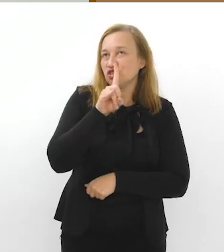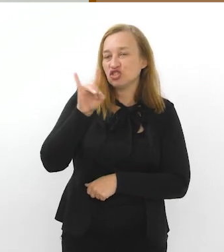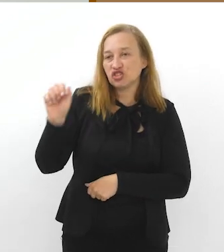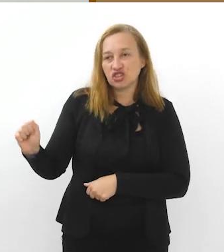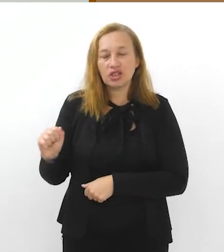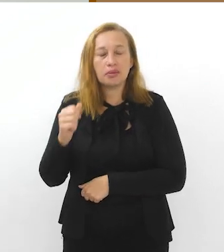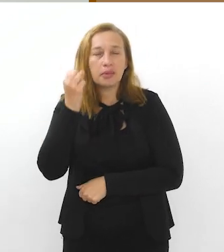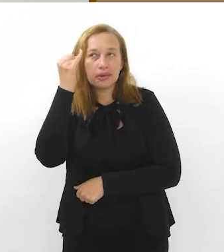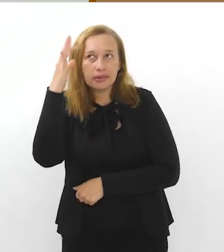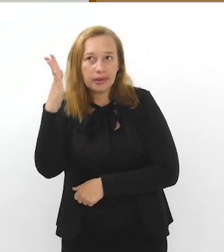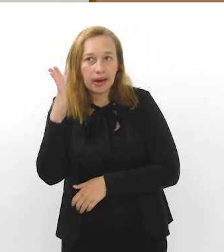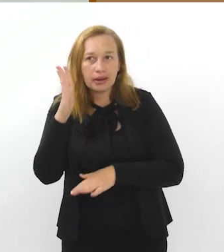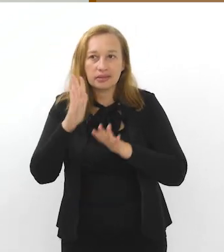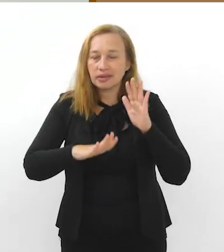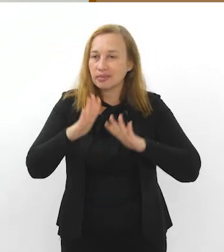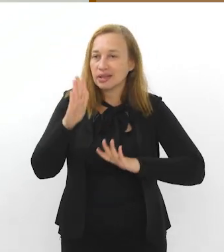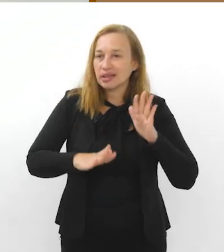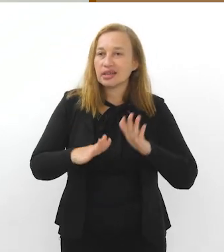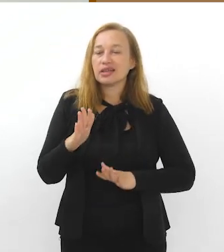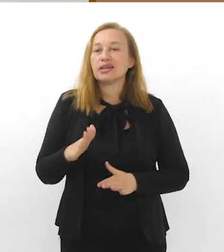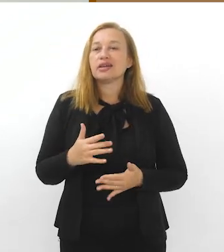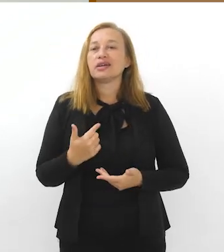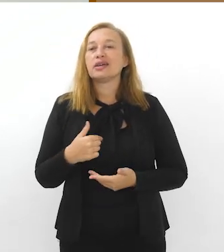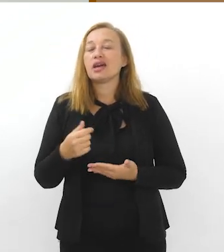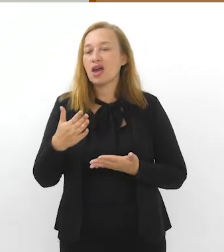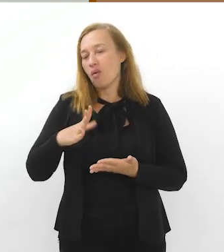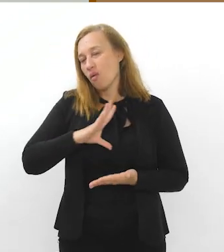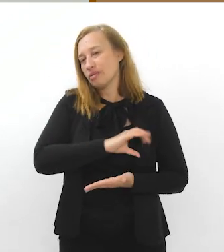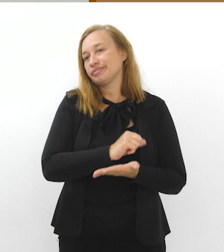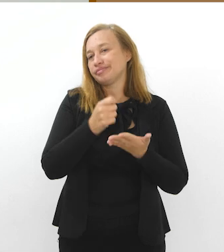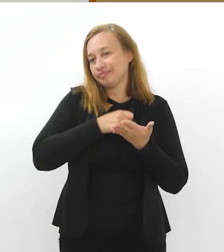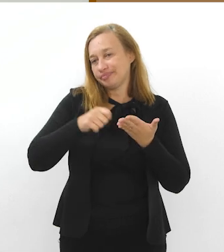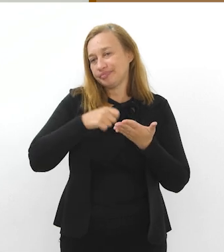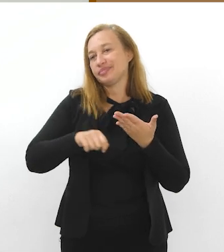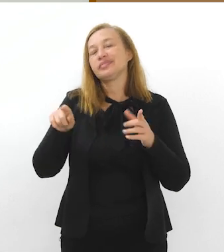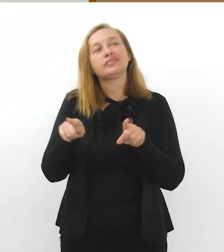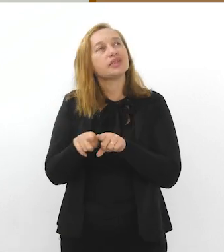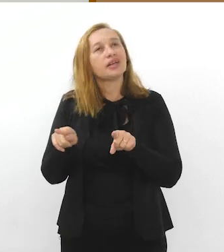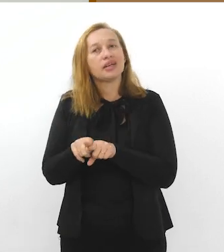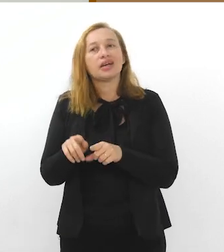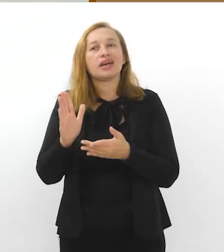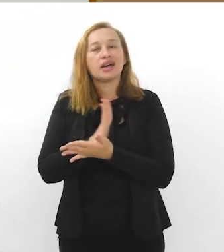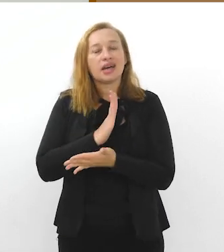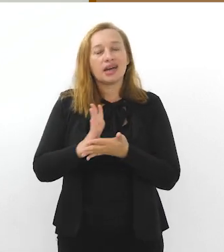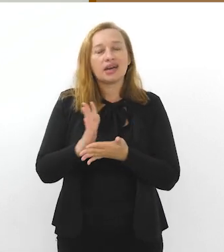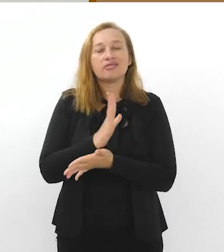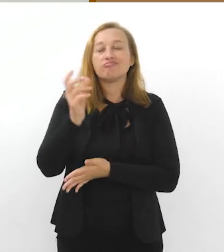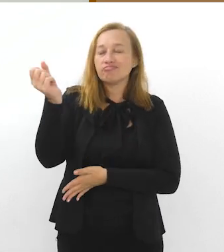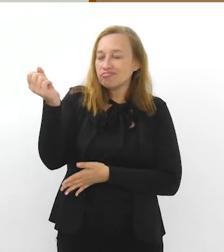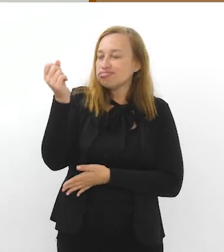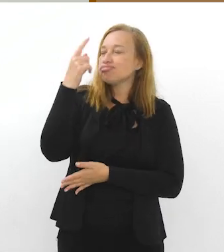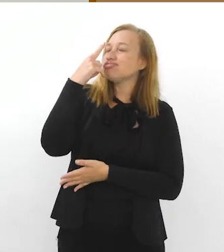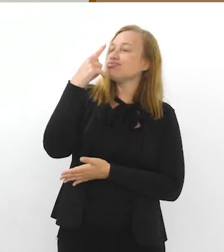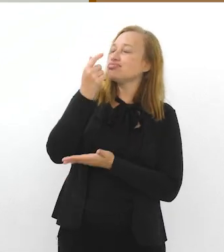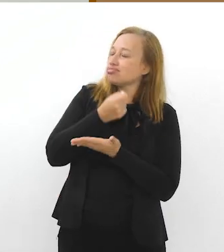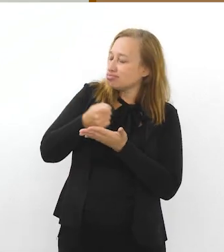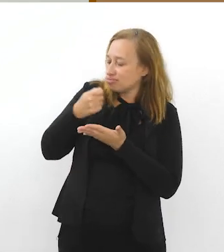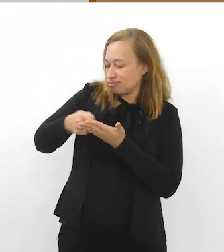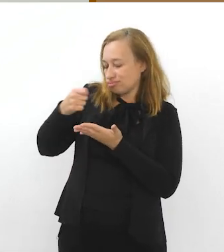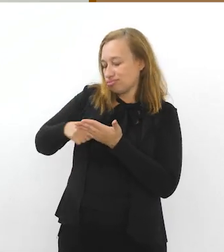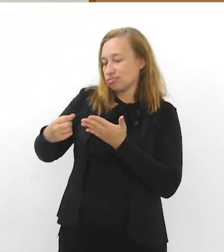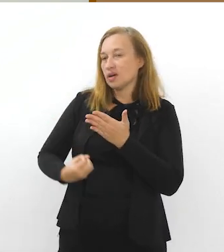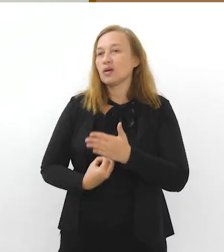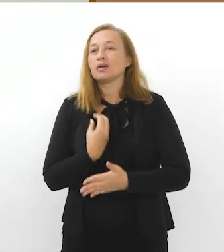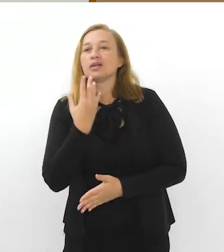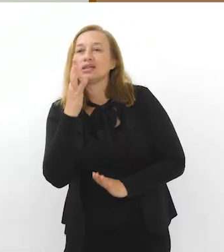madrugada, eu corro lá e faço alguma coisa. E eu amo escrever também. Às vezes, sai inspiração para texto,